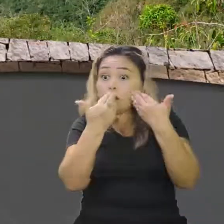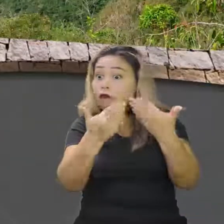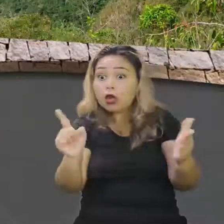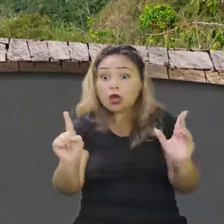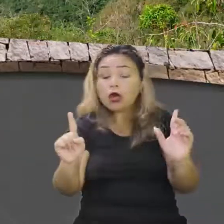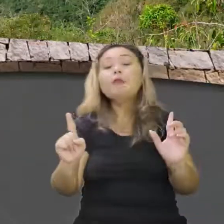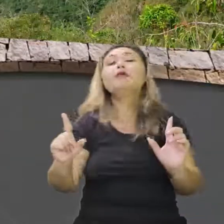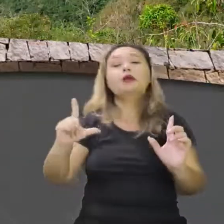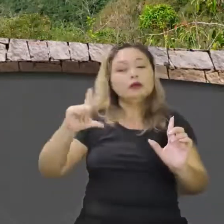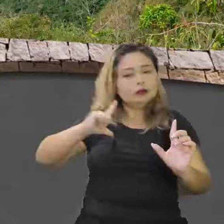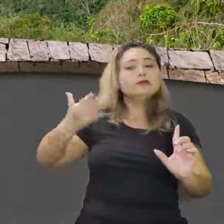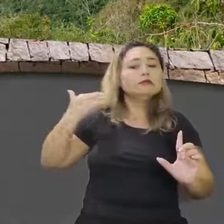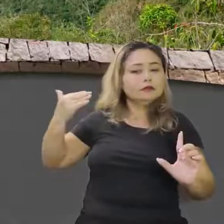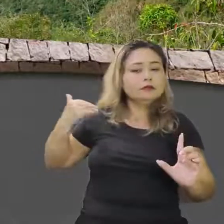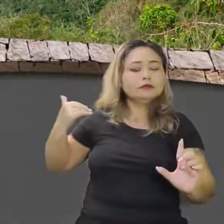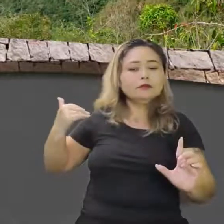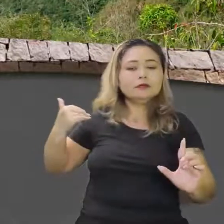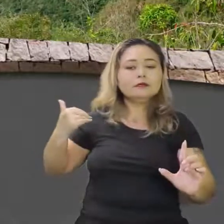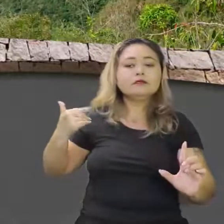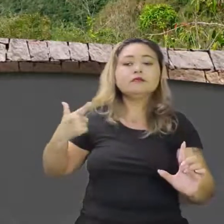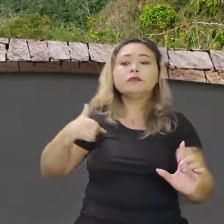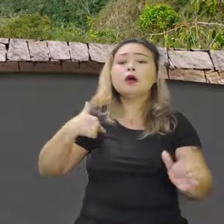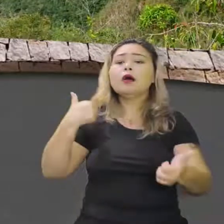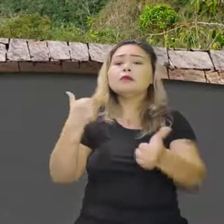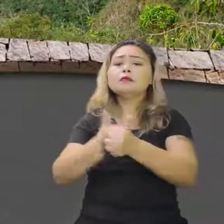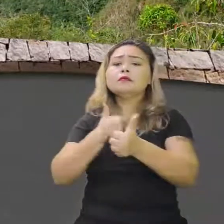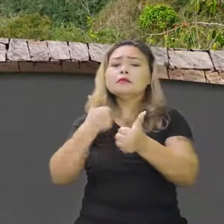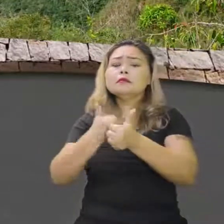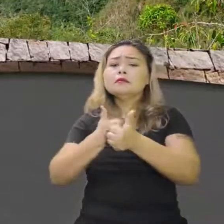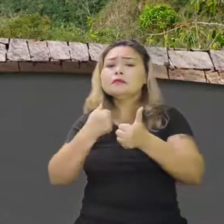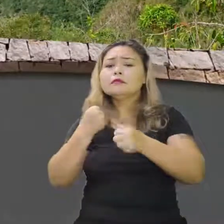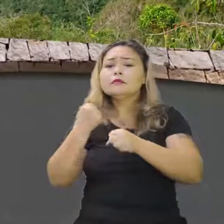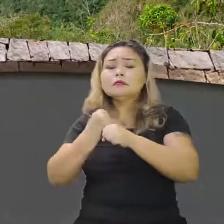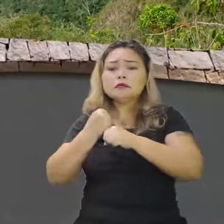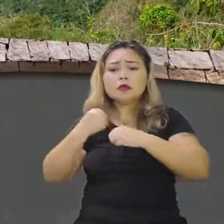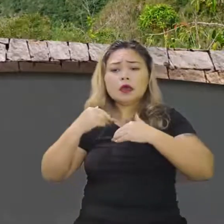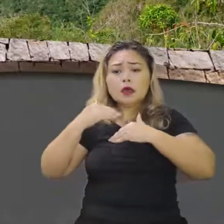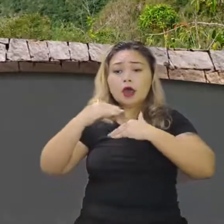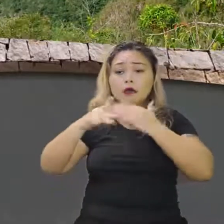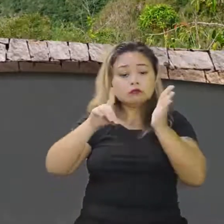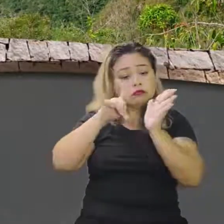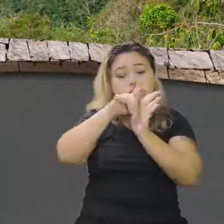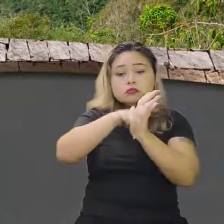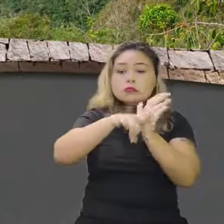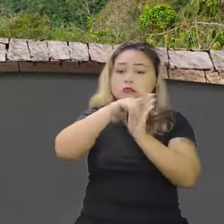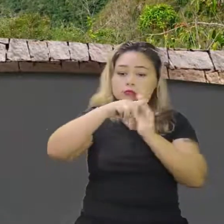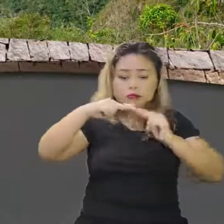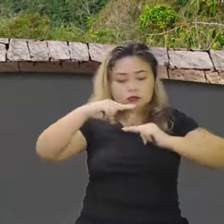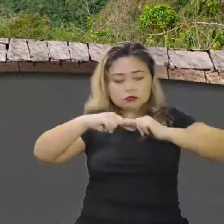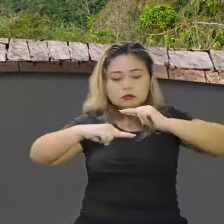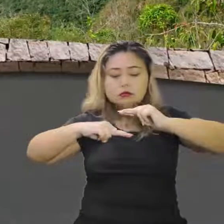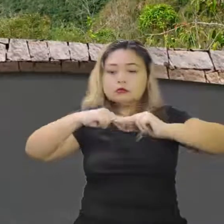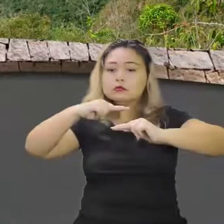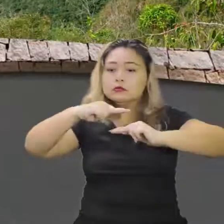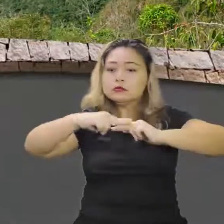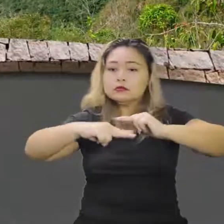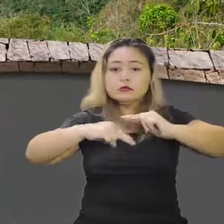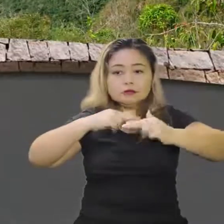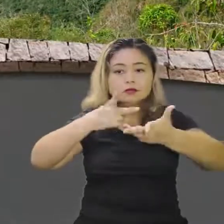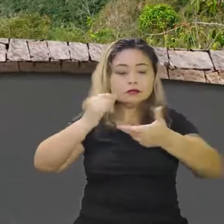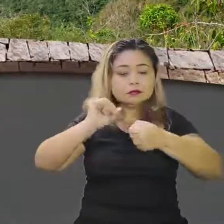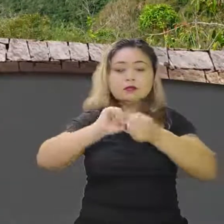de história, as tentativas para construir a estrada de ferro Madeira Mamoré.